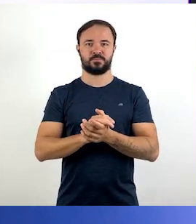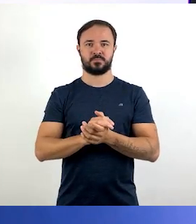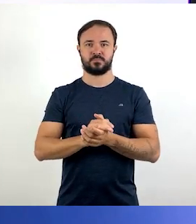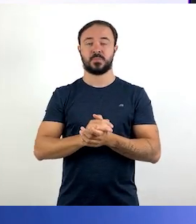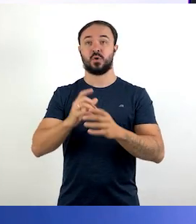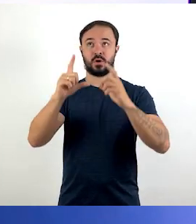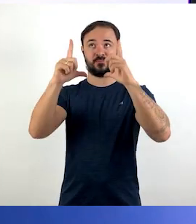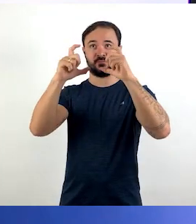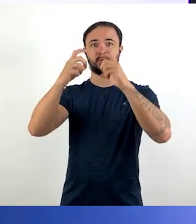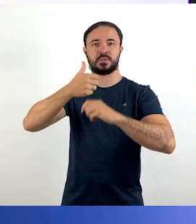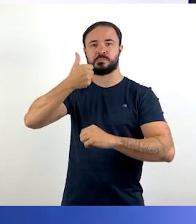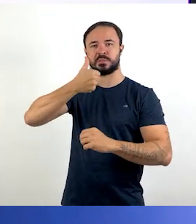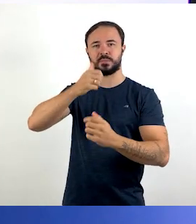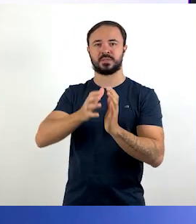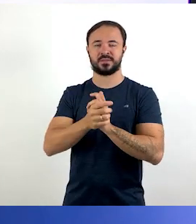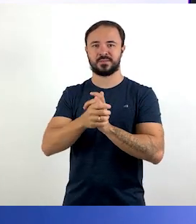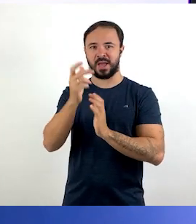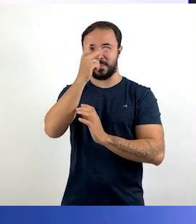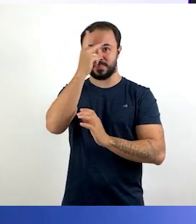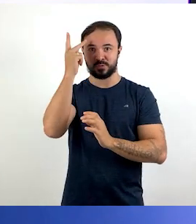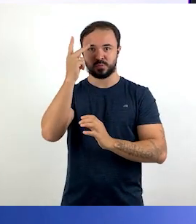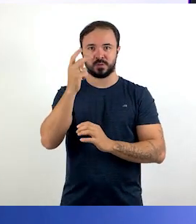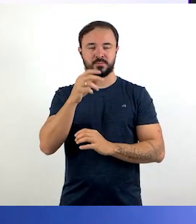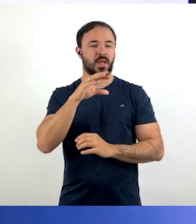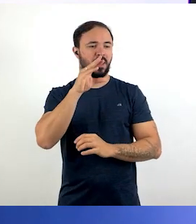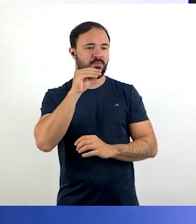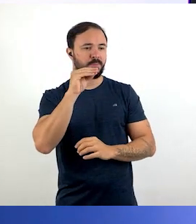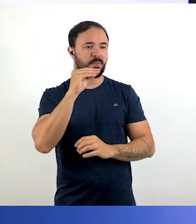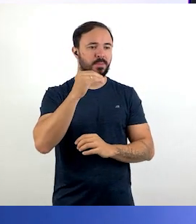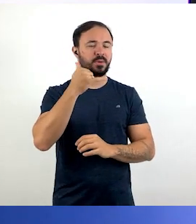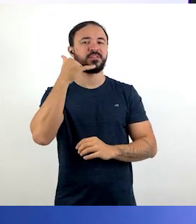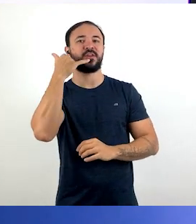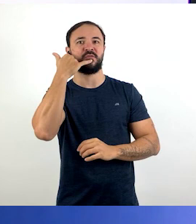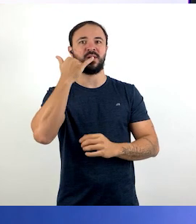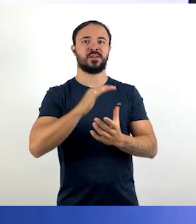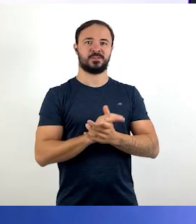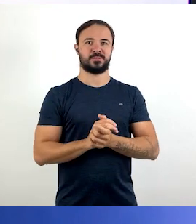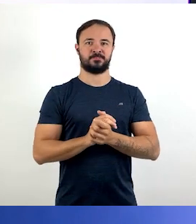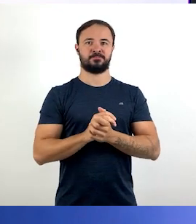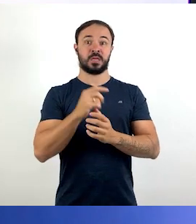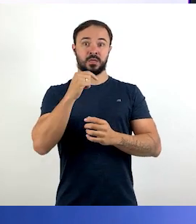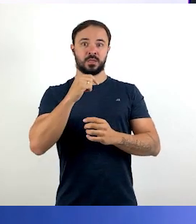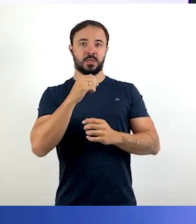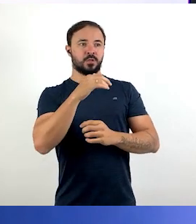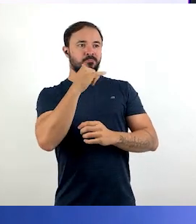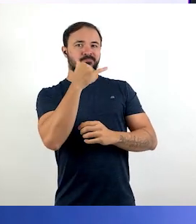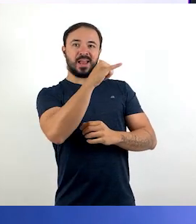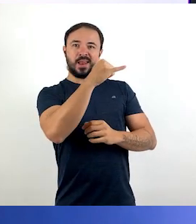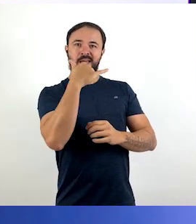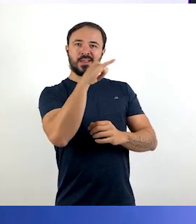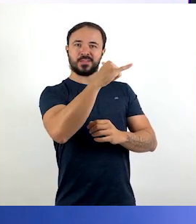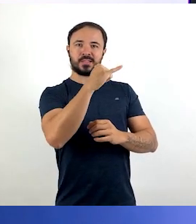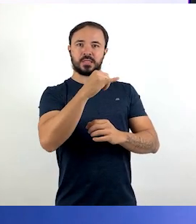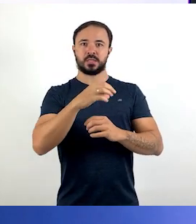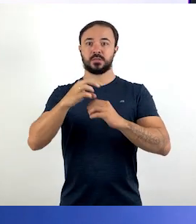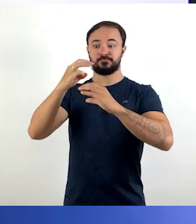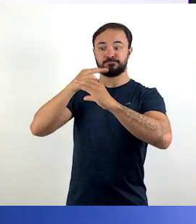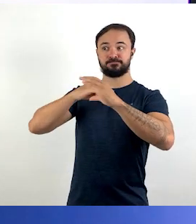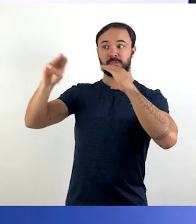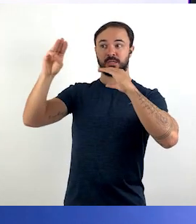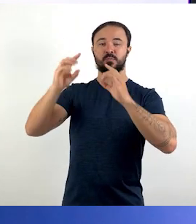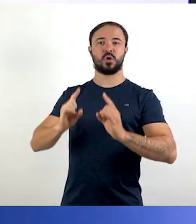a pessoa fala, usa o celular para isso, ou o telefone. Esse sinal elétrico ele é transmitido para uma torre